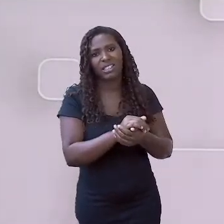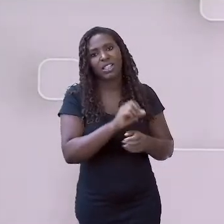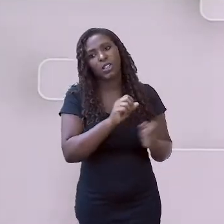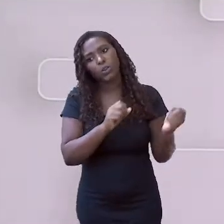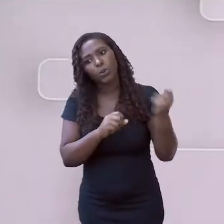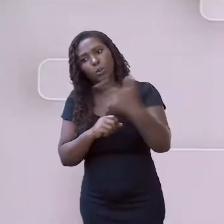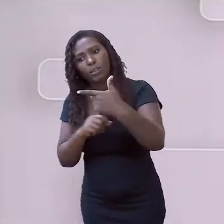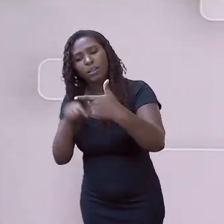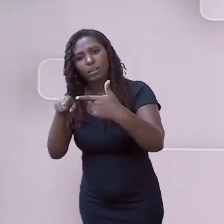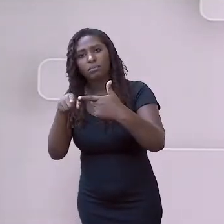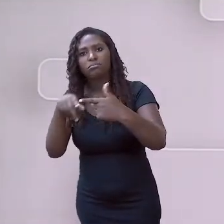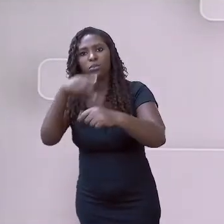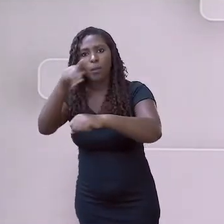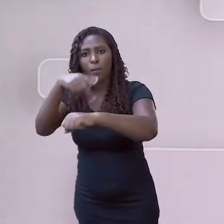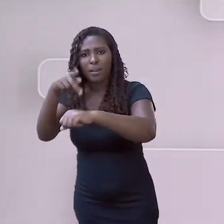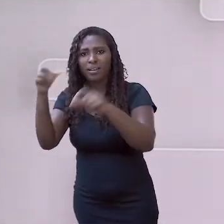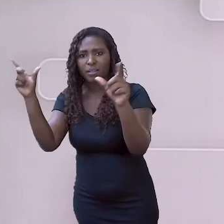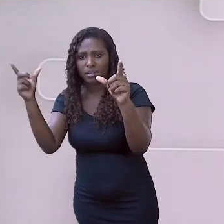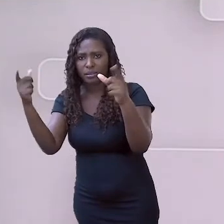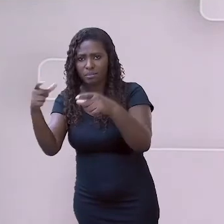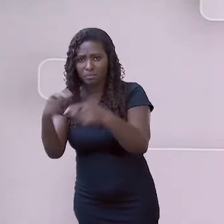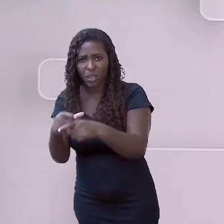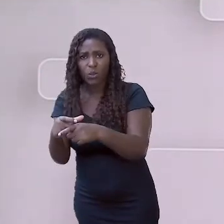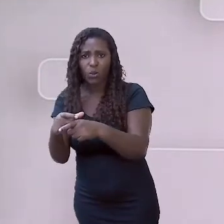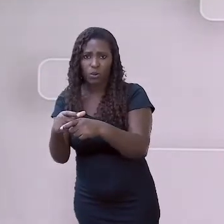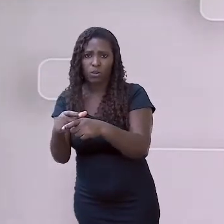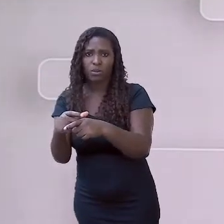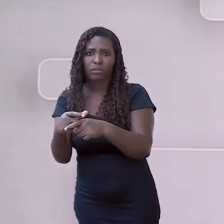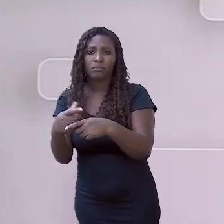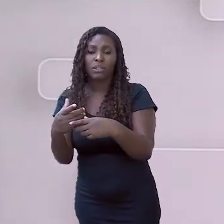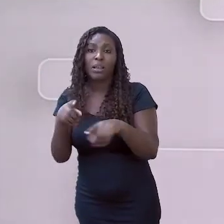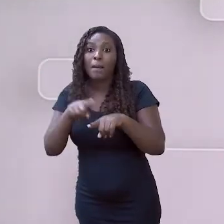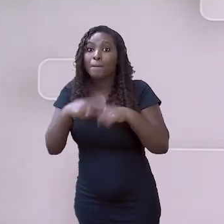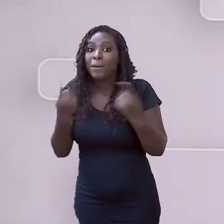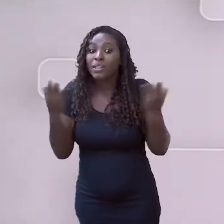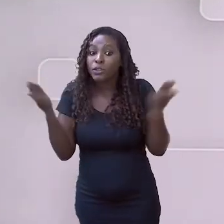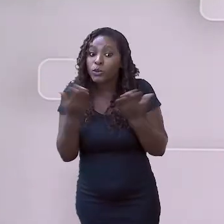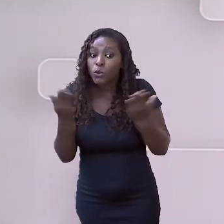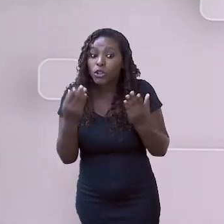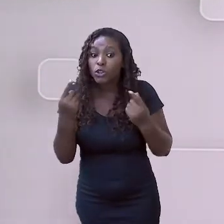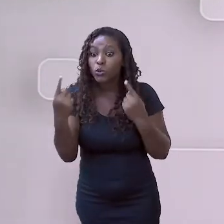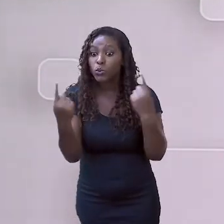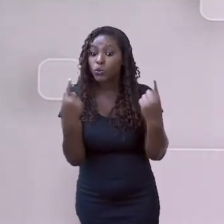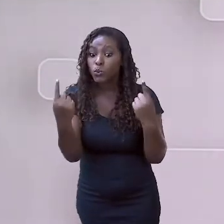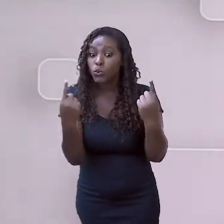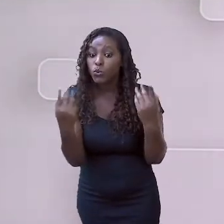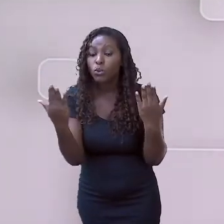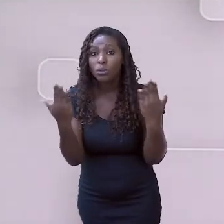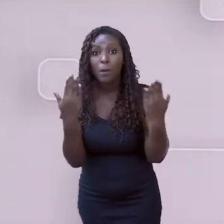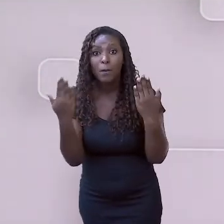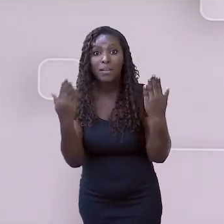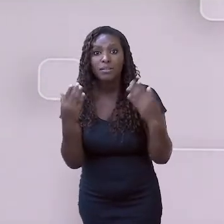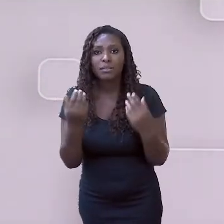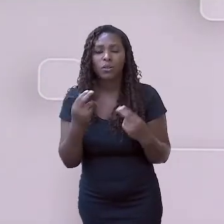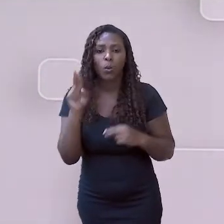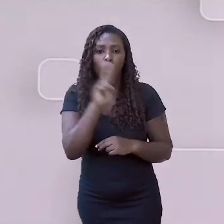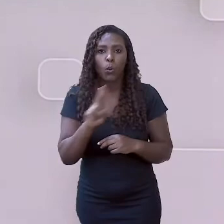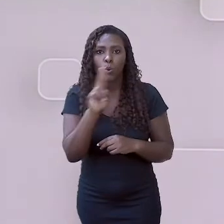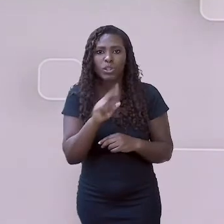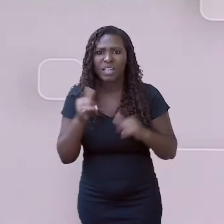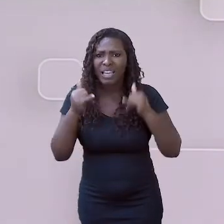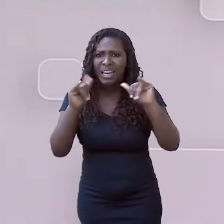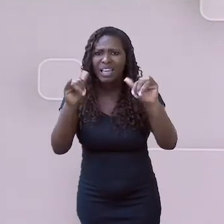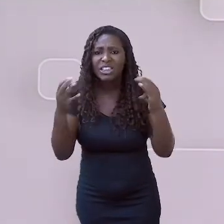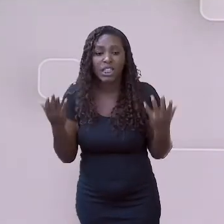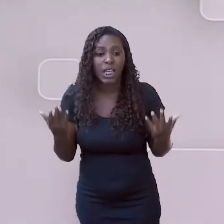deve ser um consumo consciente em todas as áreas. Ok? E